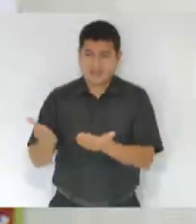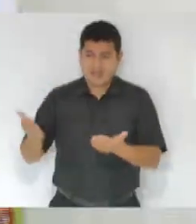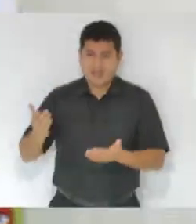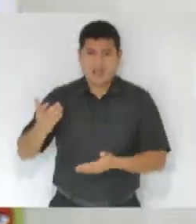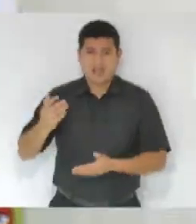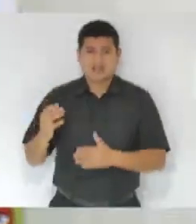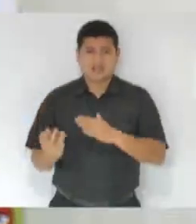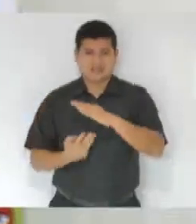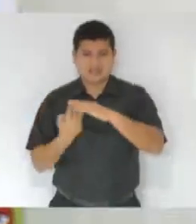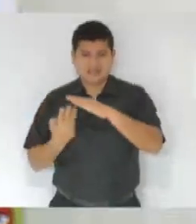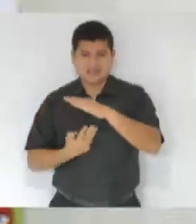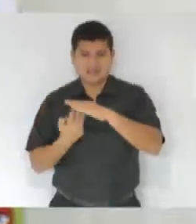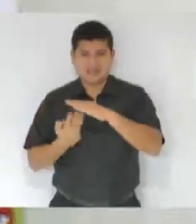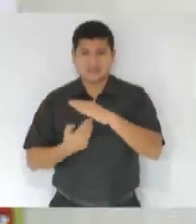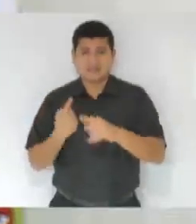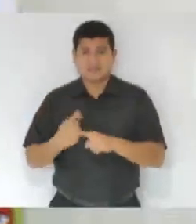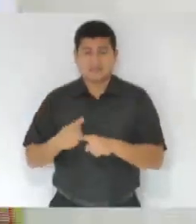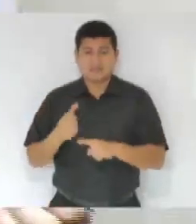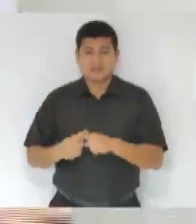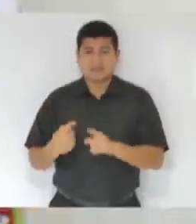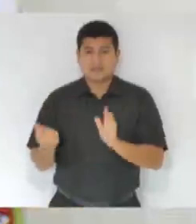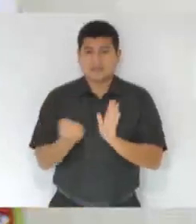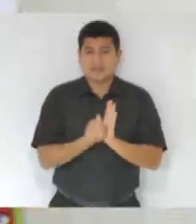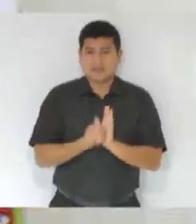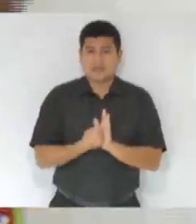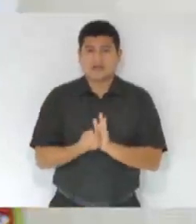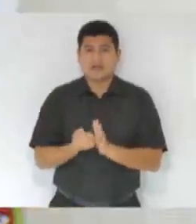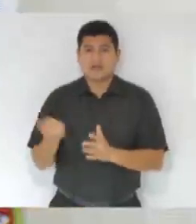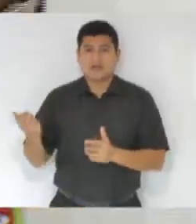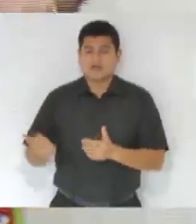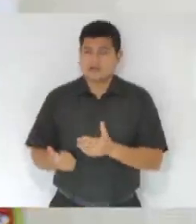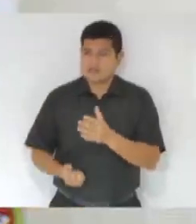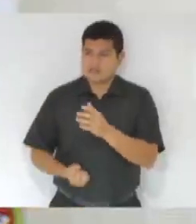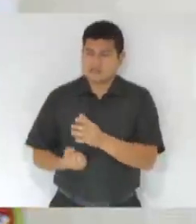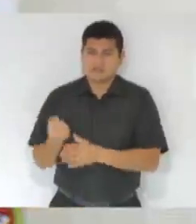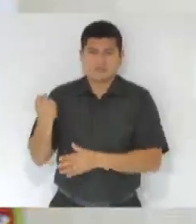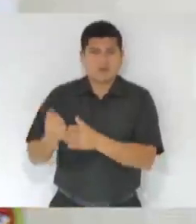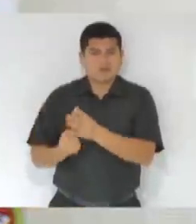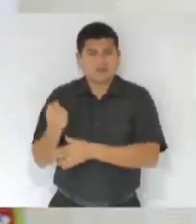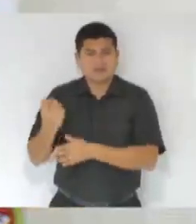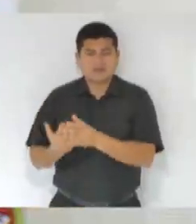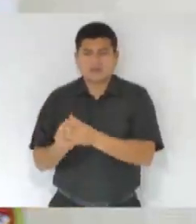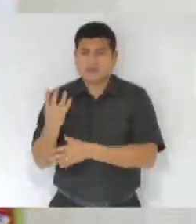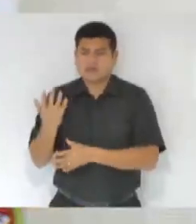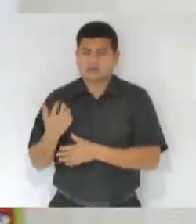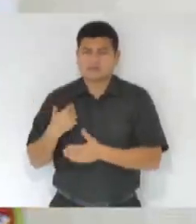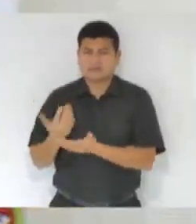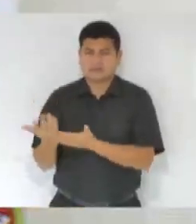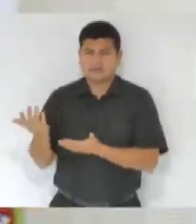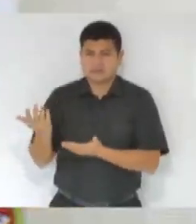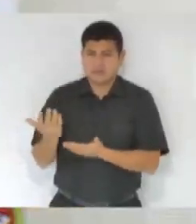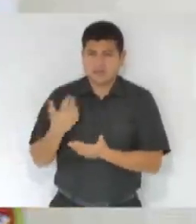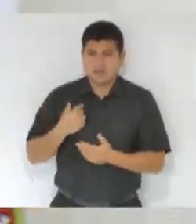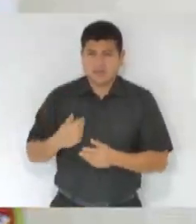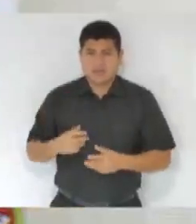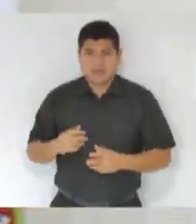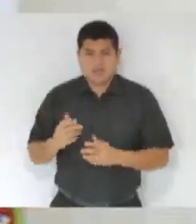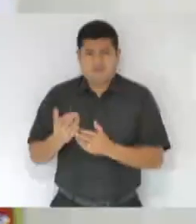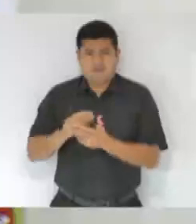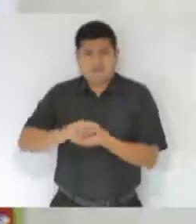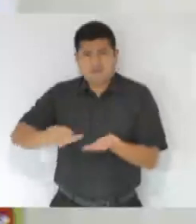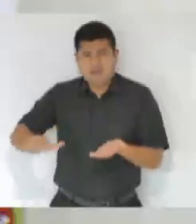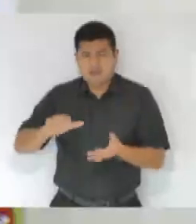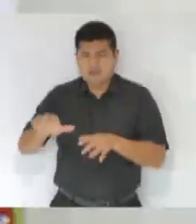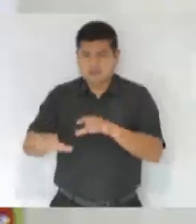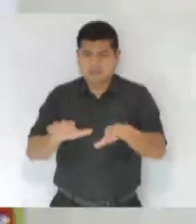há registro de produção a menor em várias modalidades, de alta complexidade, de média, e isso nos prejudicou